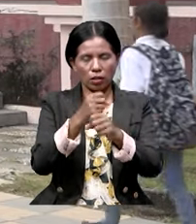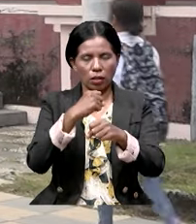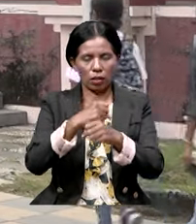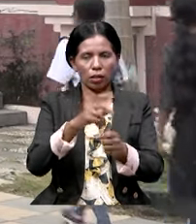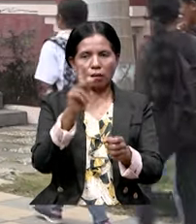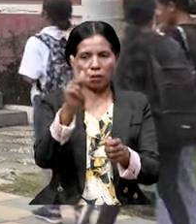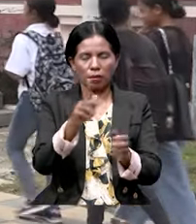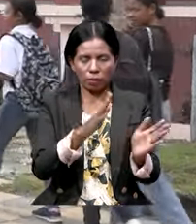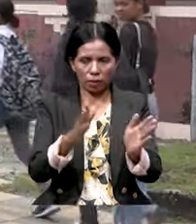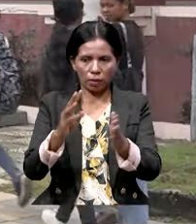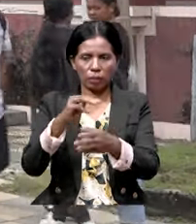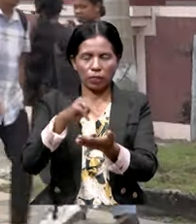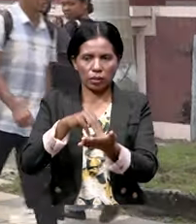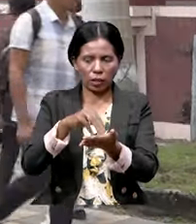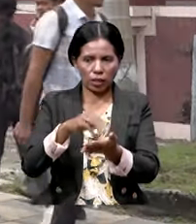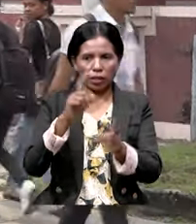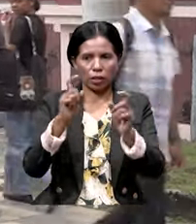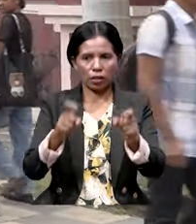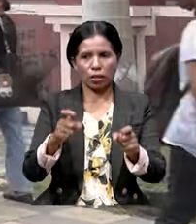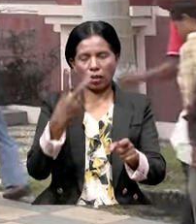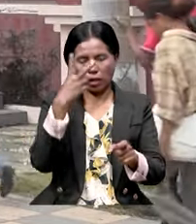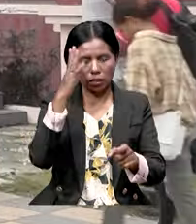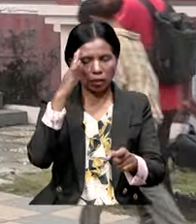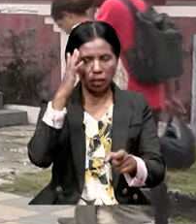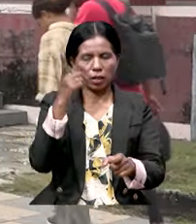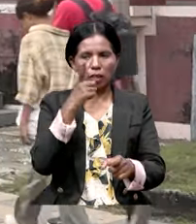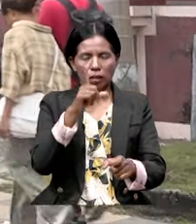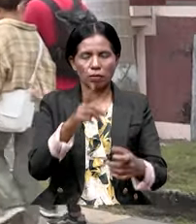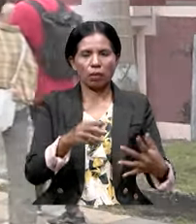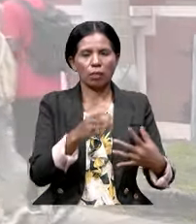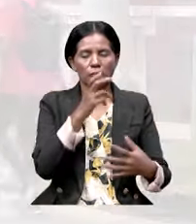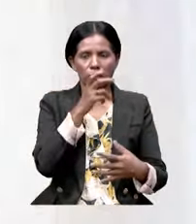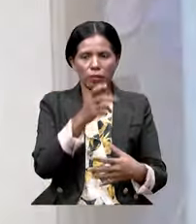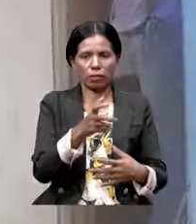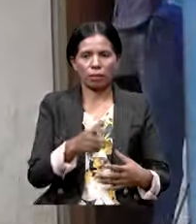não prepara a matéria, tem que dominar mos, lian oficial.